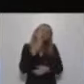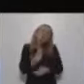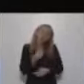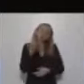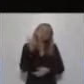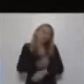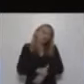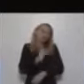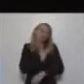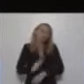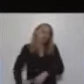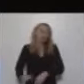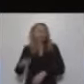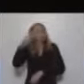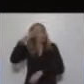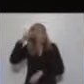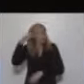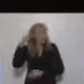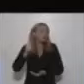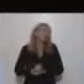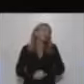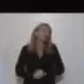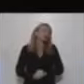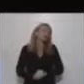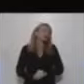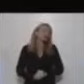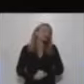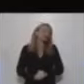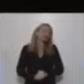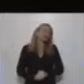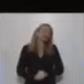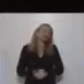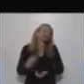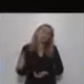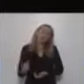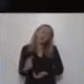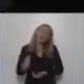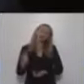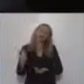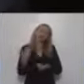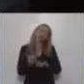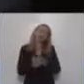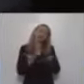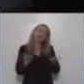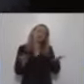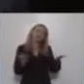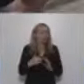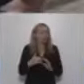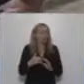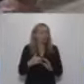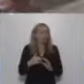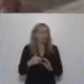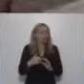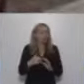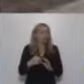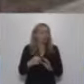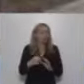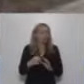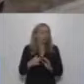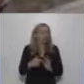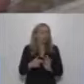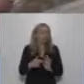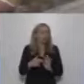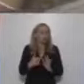governador Wilson, que dê celeridade e acabe de vez com o RAS compulsório. Sem mais, presidente. Eu sempre vejo